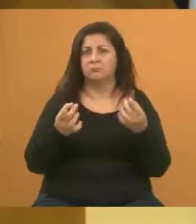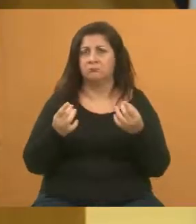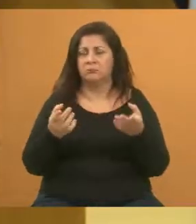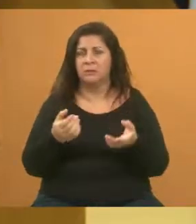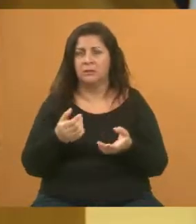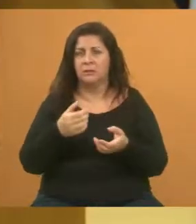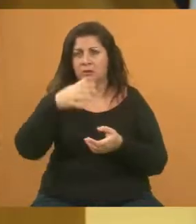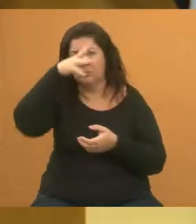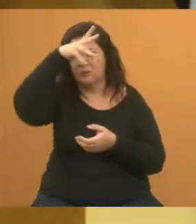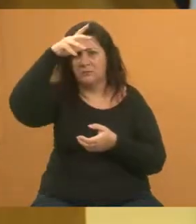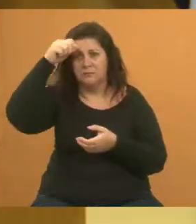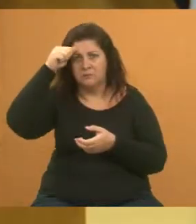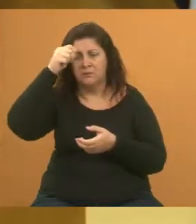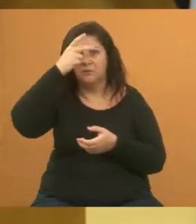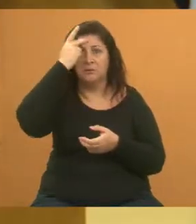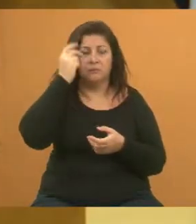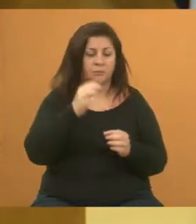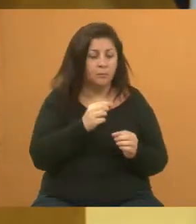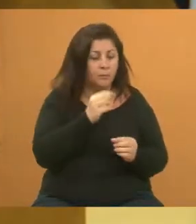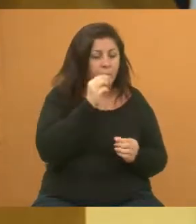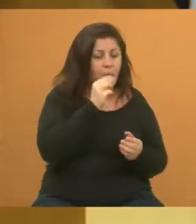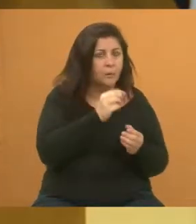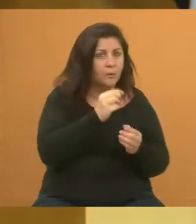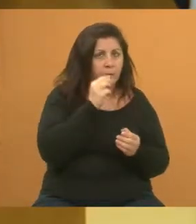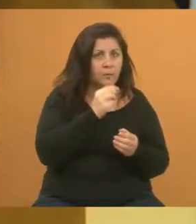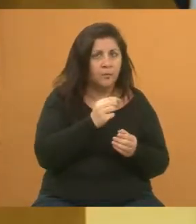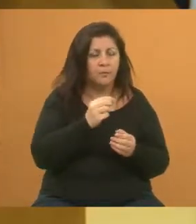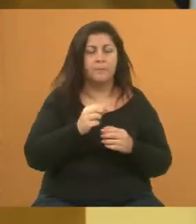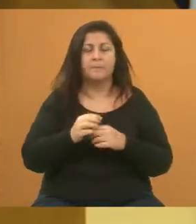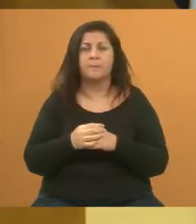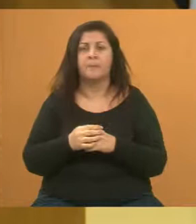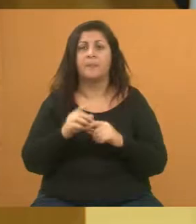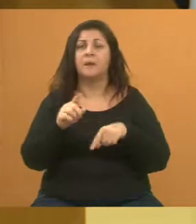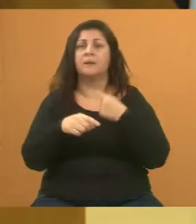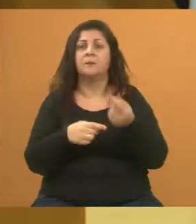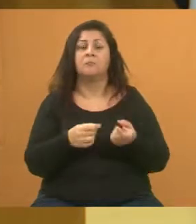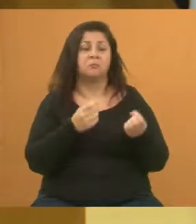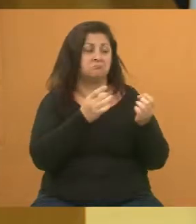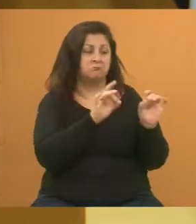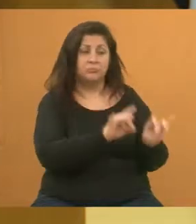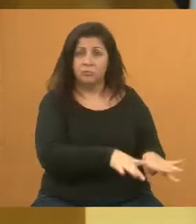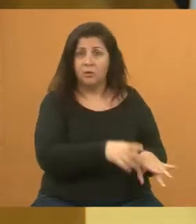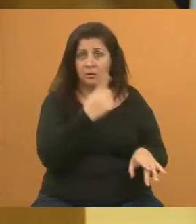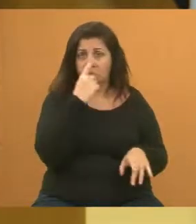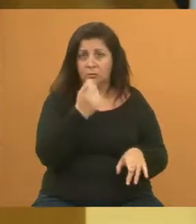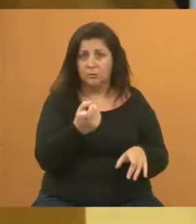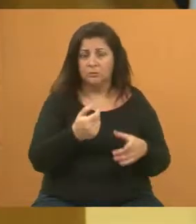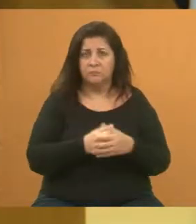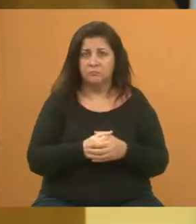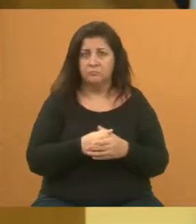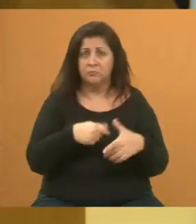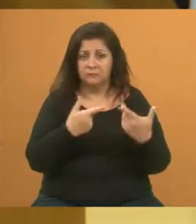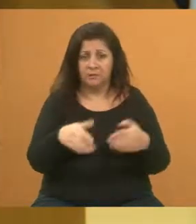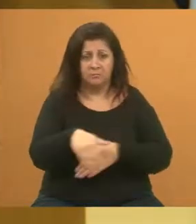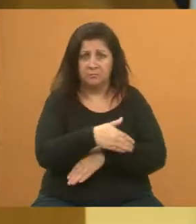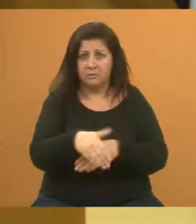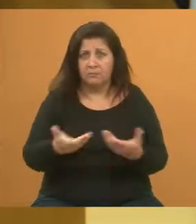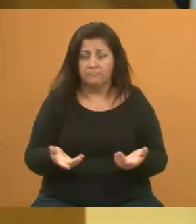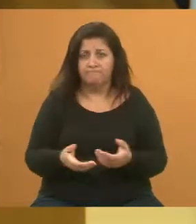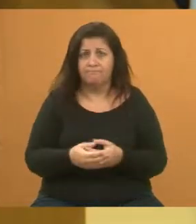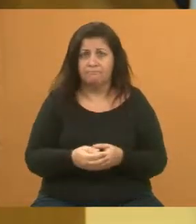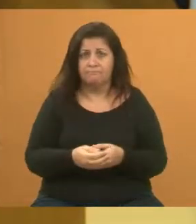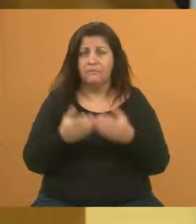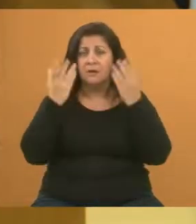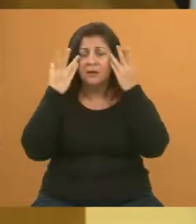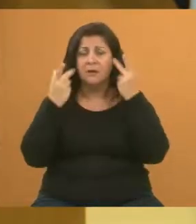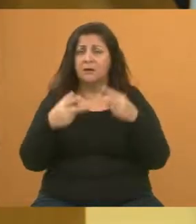seu refrigerante, a pessoa que pega o canudinho ali, usufrui daquilo ali, e depois joga no lixo ali, aquele lixo vai ali para a rua de qualquer maneira, e os animais